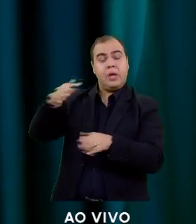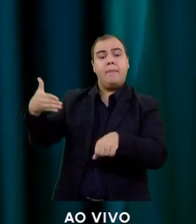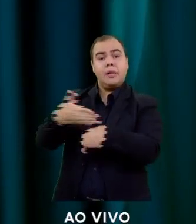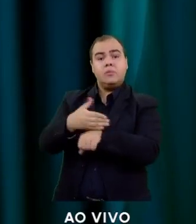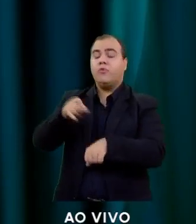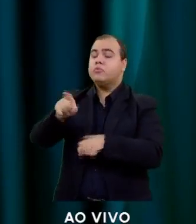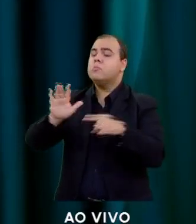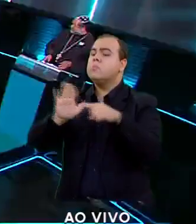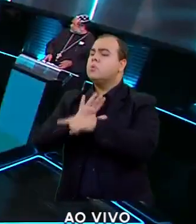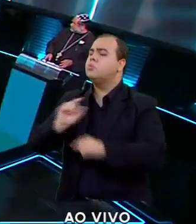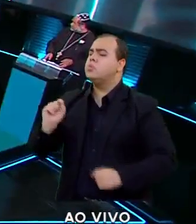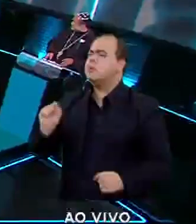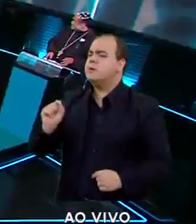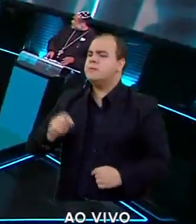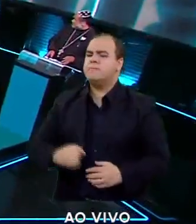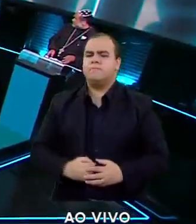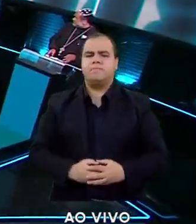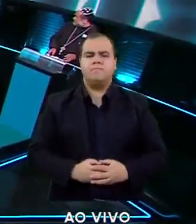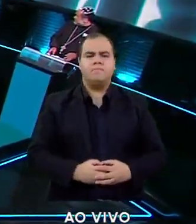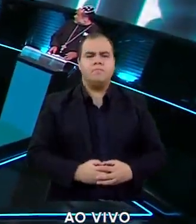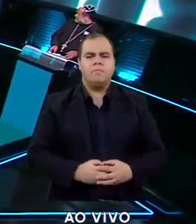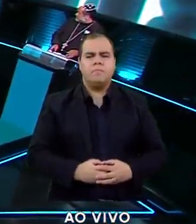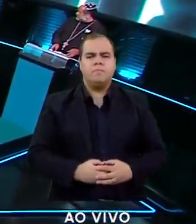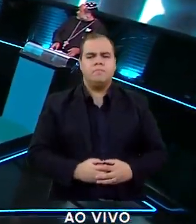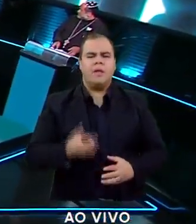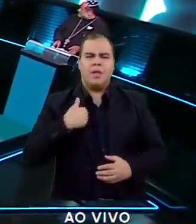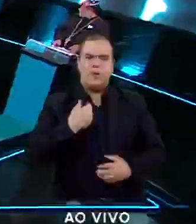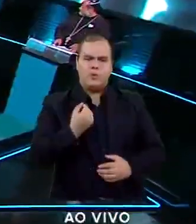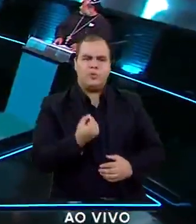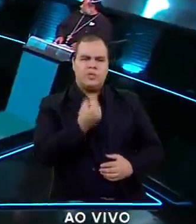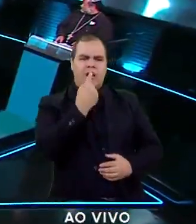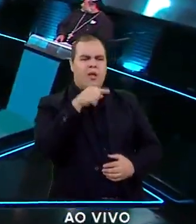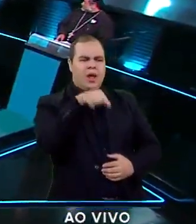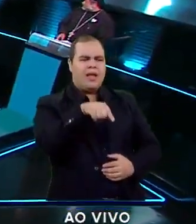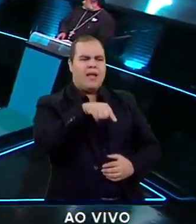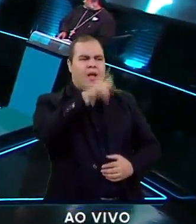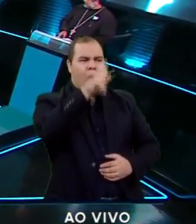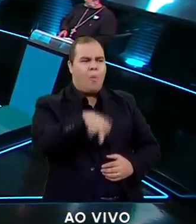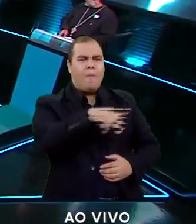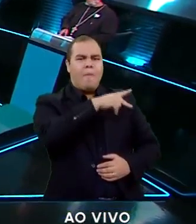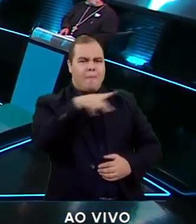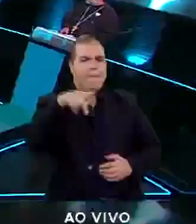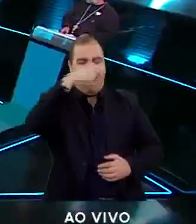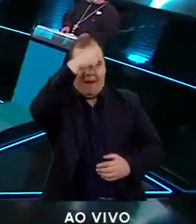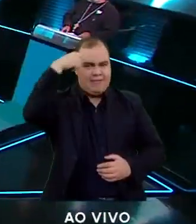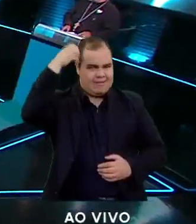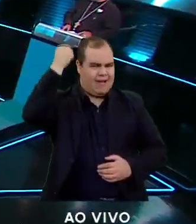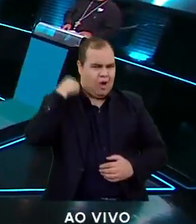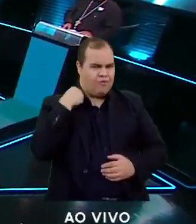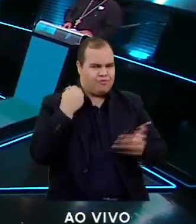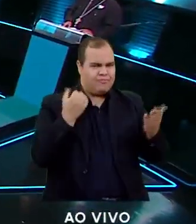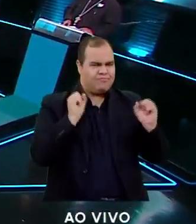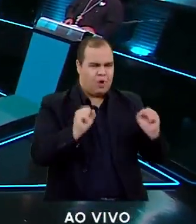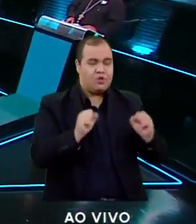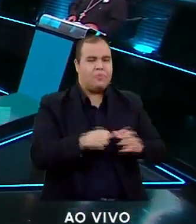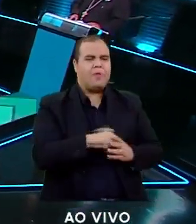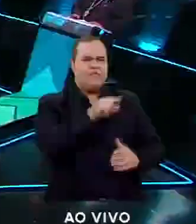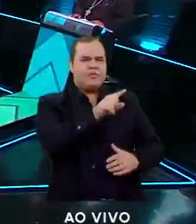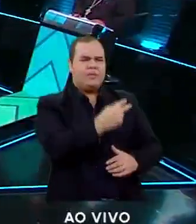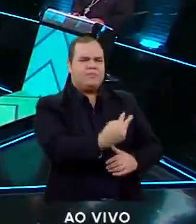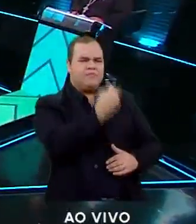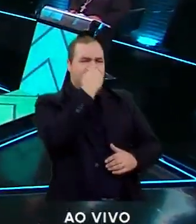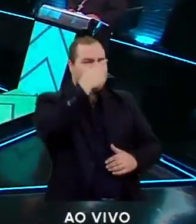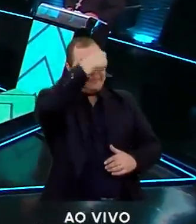quem o senhor pergunta candidato é como tá estreando aqui o padre kelmo padre cão pode fazer a pergunta por favor